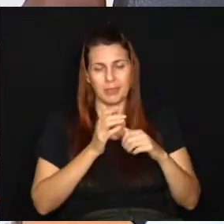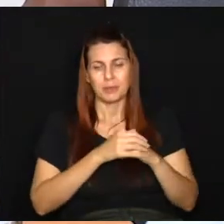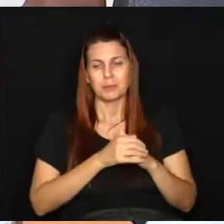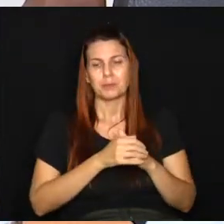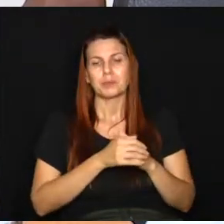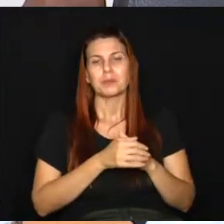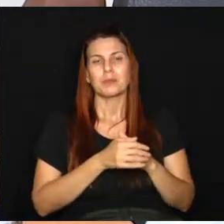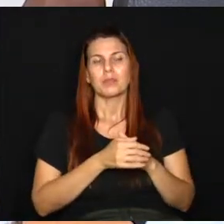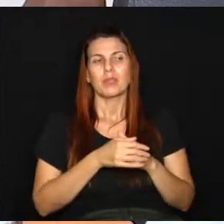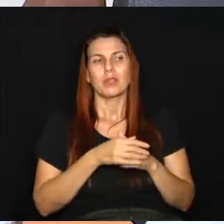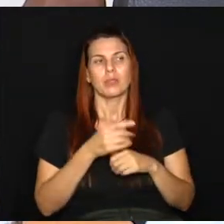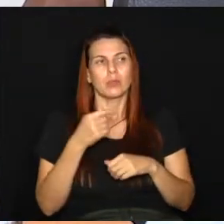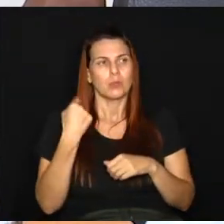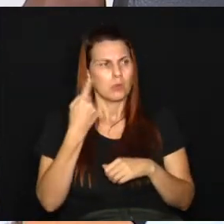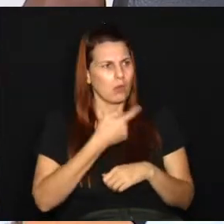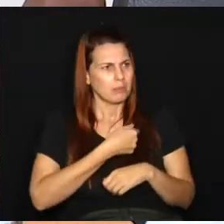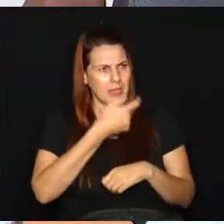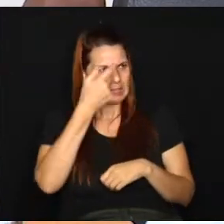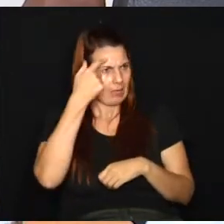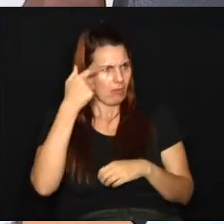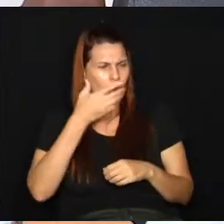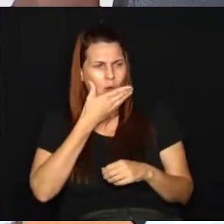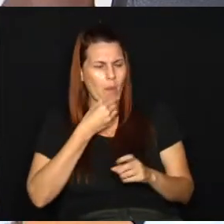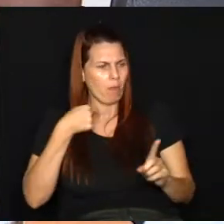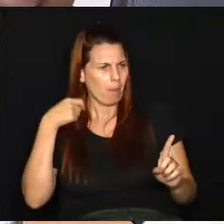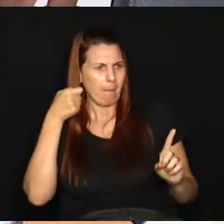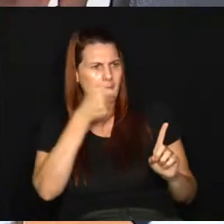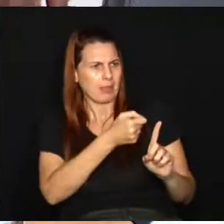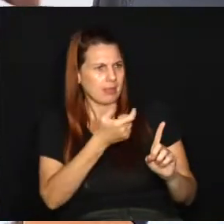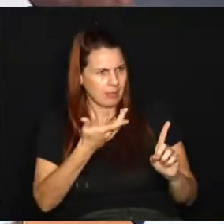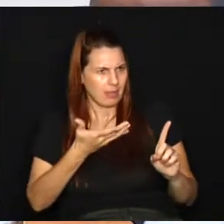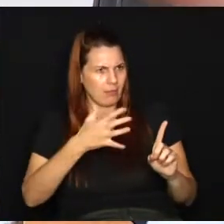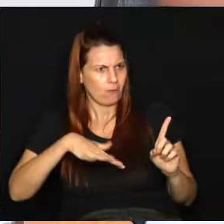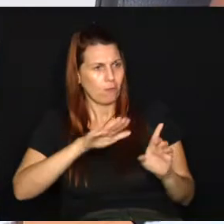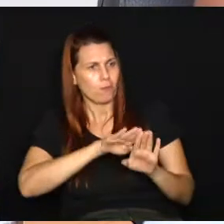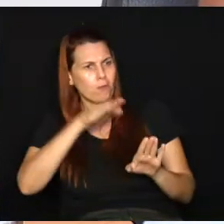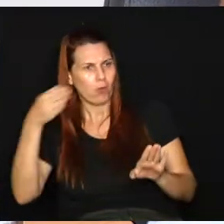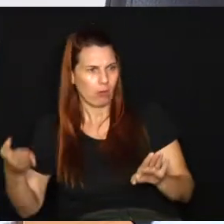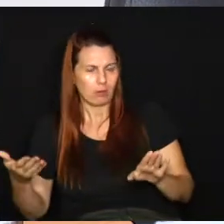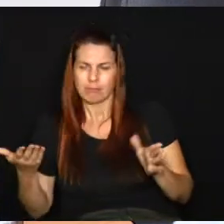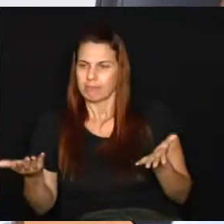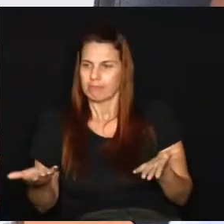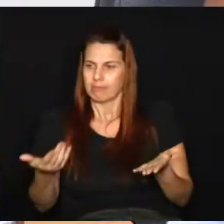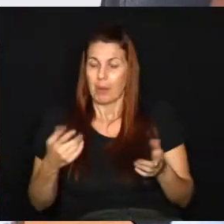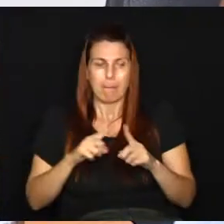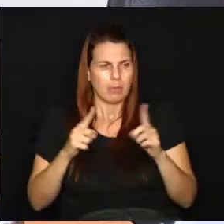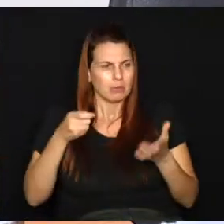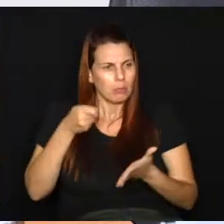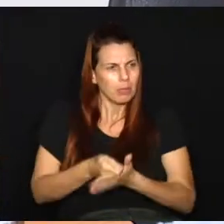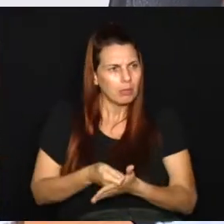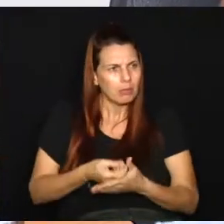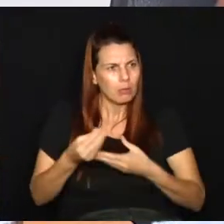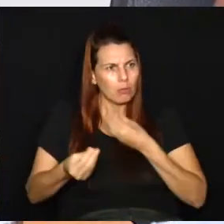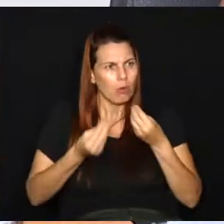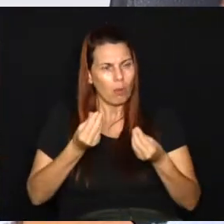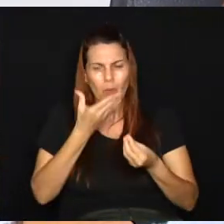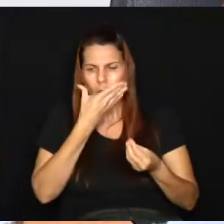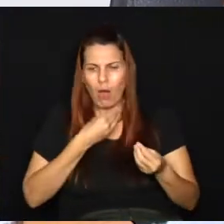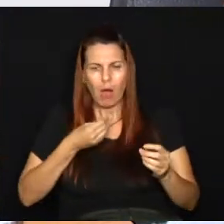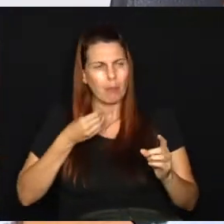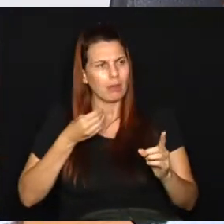esperamos bater no homem fora do nosso espaço, né? Mas praticamente a gente foi obrigado, nós não podíamos deixar ele